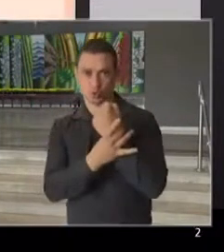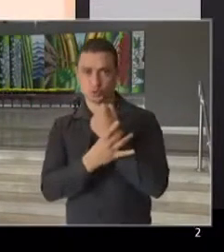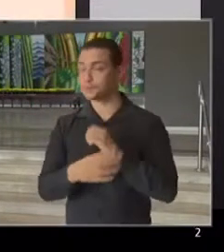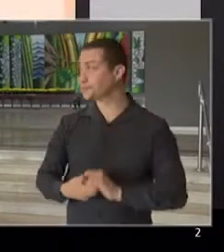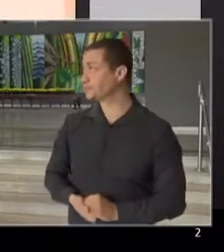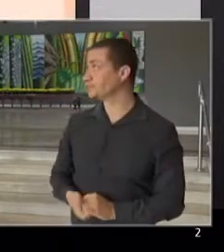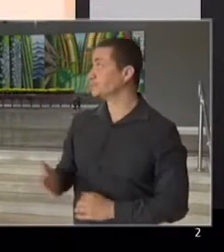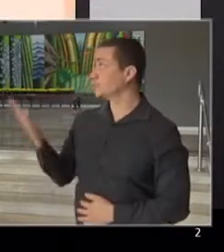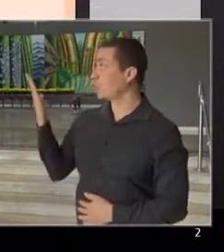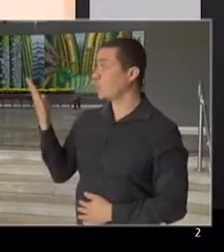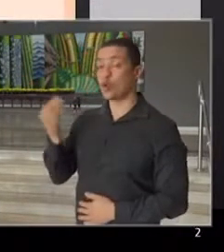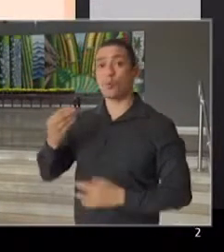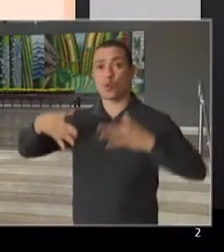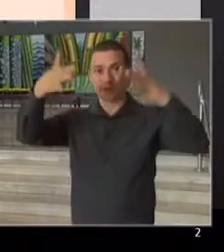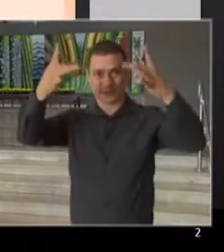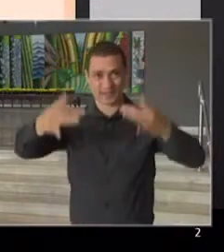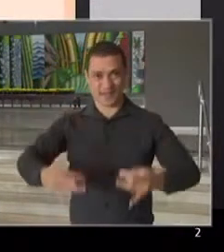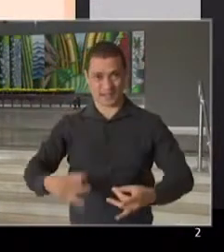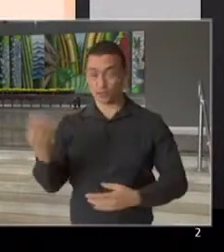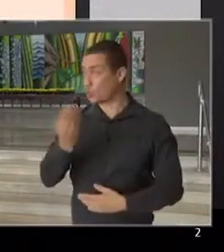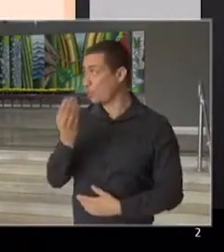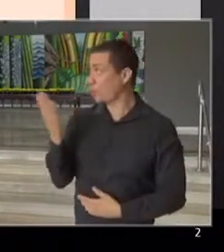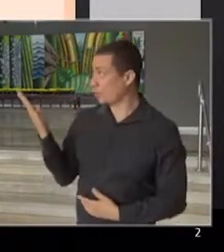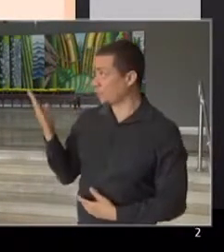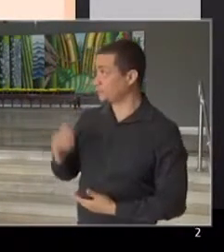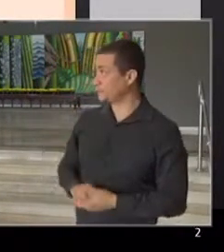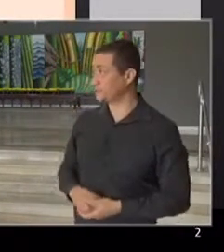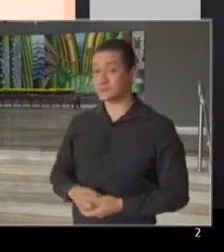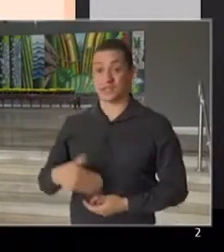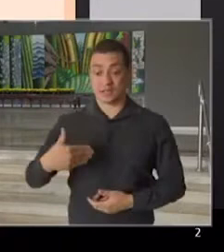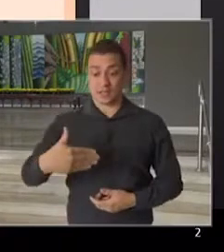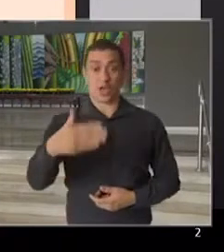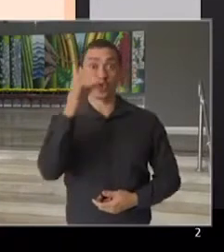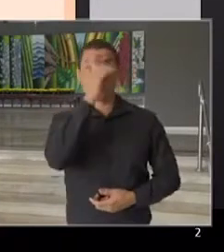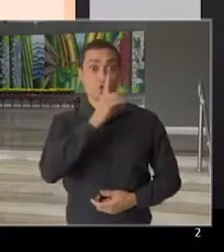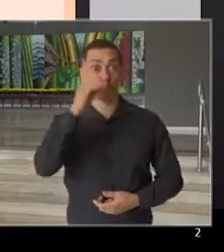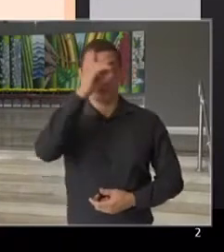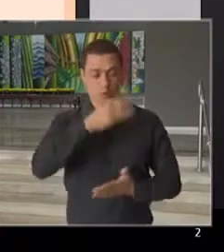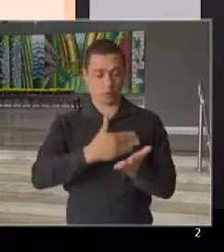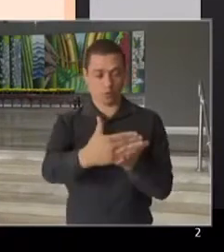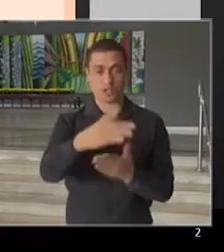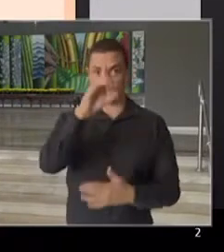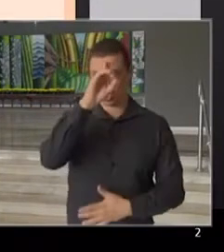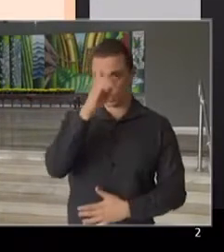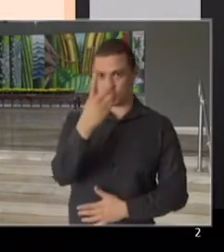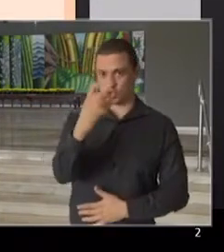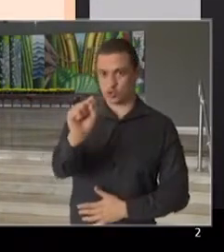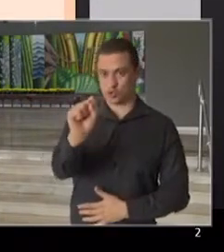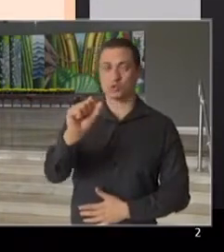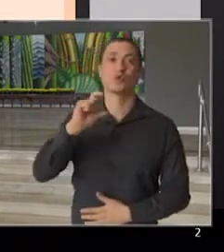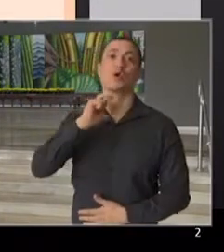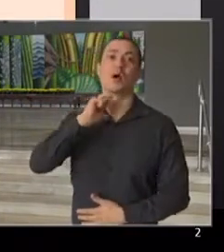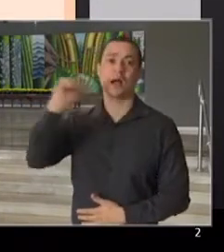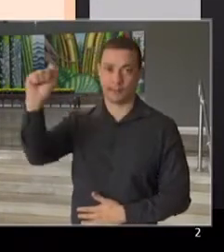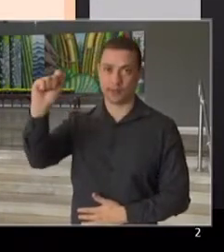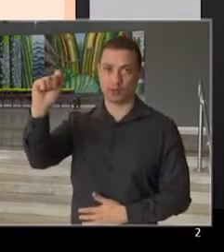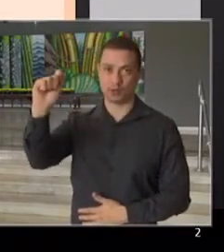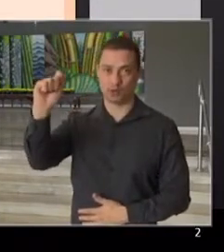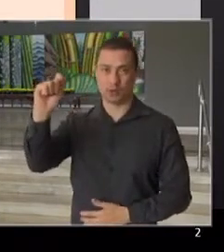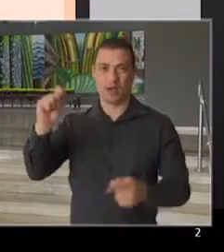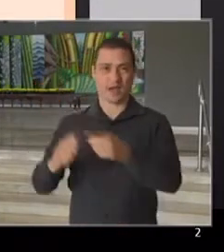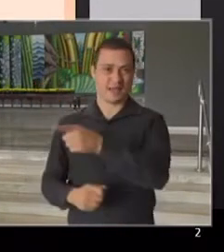página, o detalhamento dessa transição, ela inicia agora no domingo, dia 18 de abril, a primeira semana,